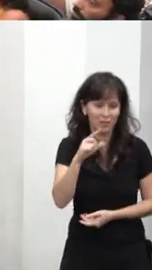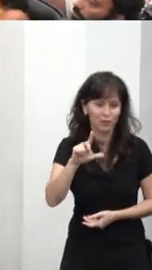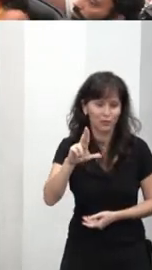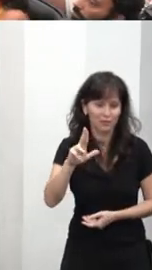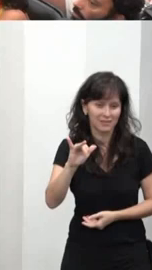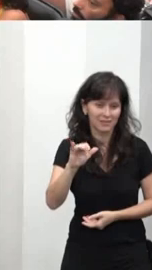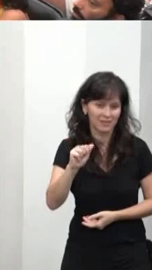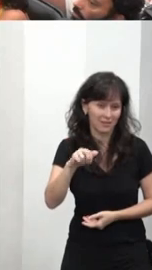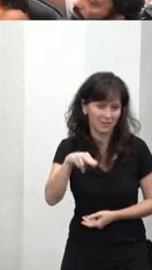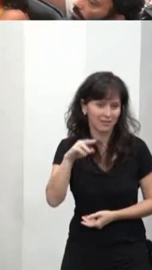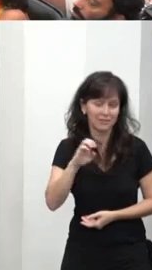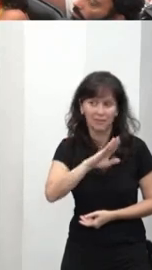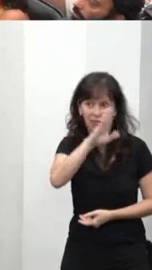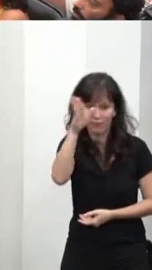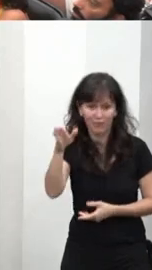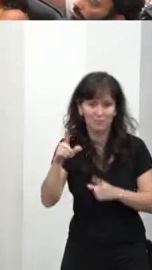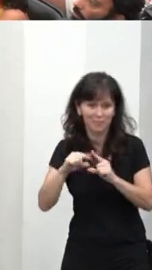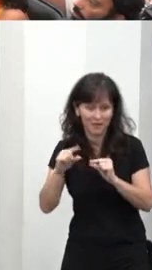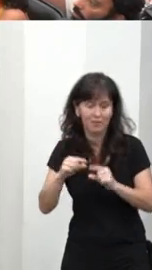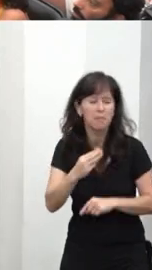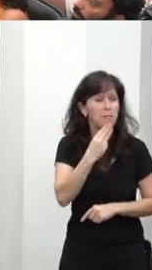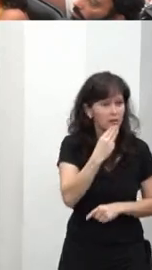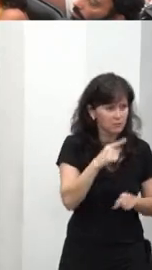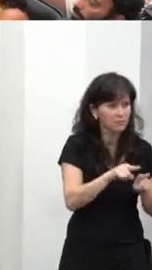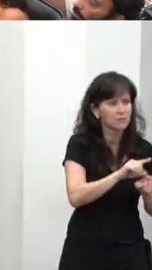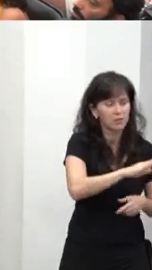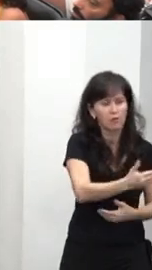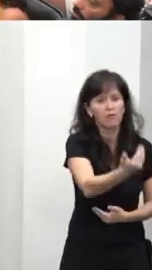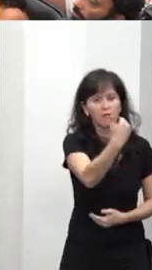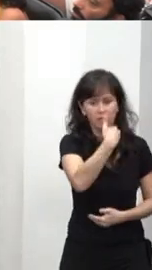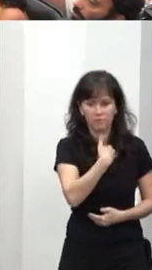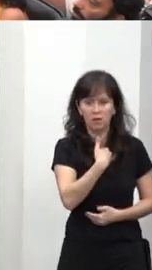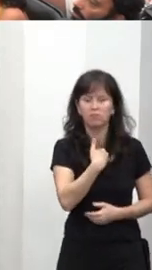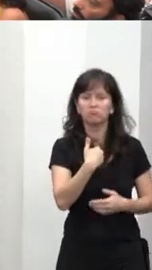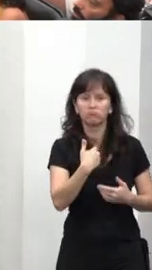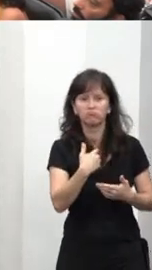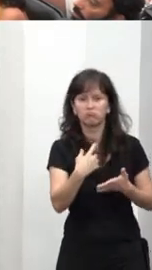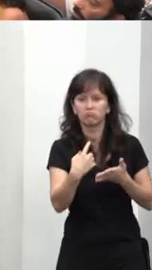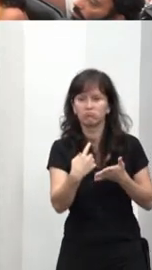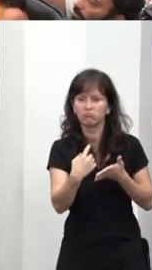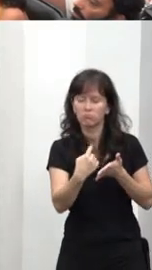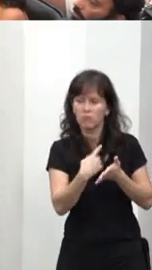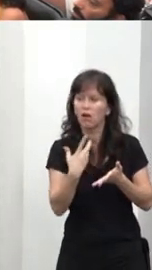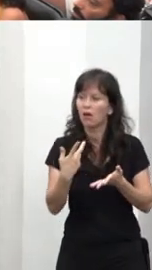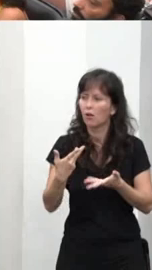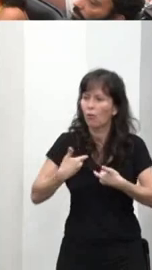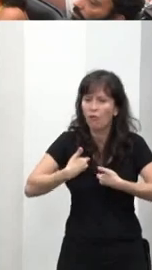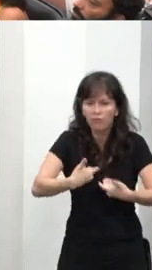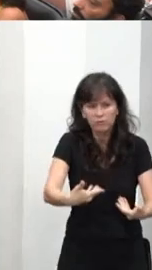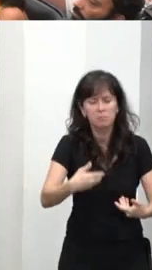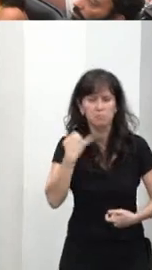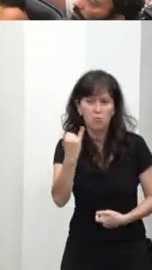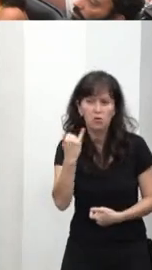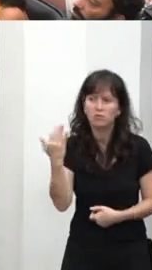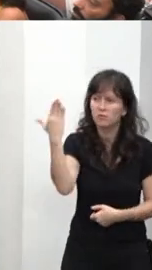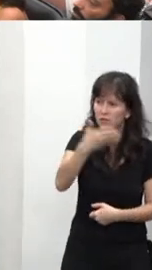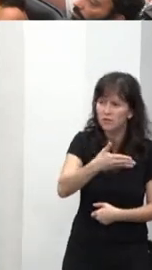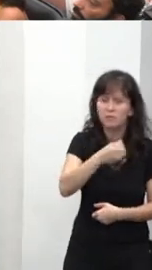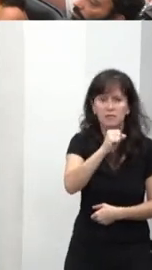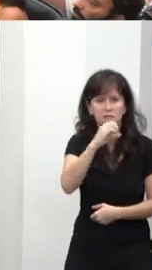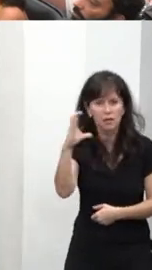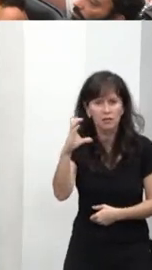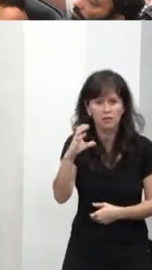quando soube da diretoria foi lá Bateu é muito importante a gente trazer vocês para dialogar em Santa Catarina tem alguma